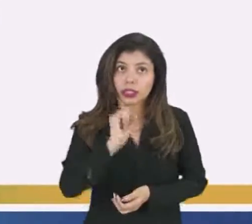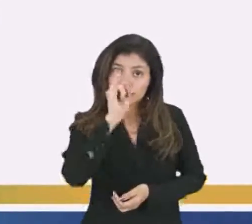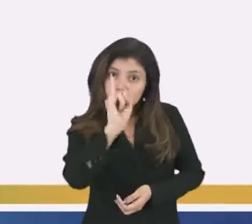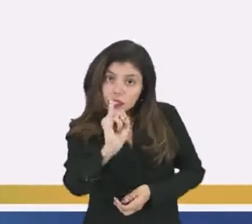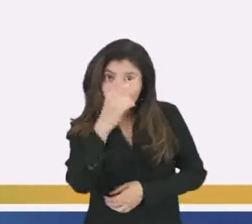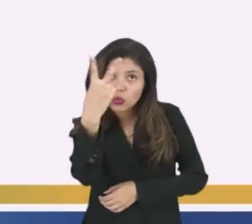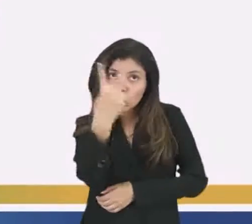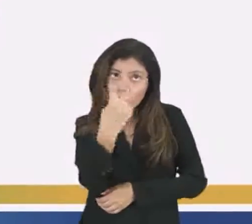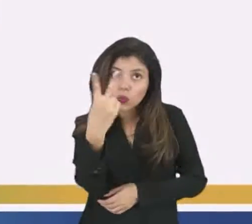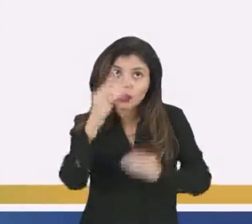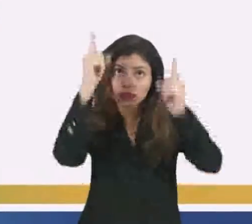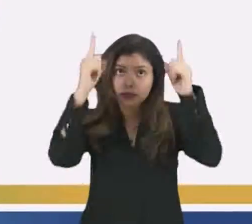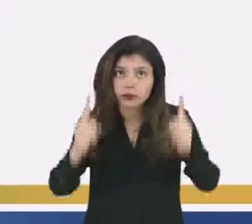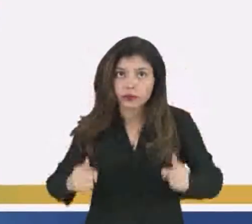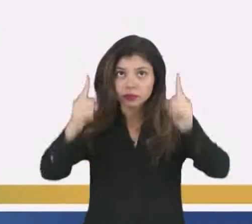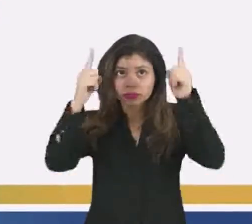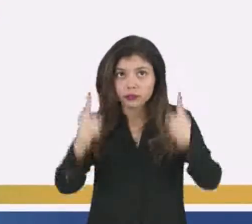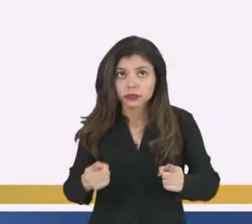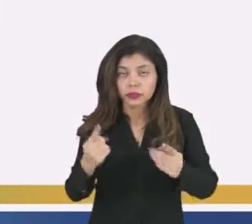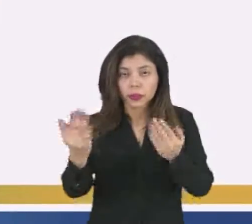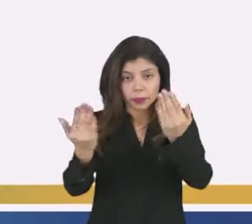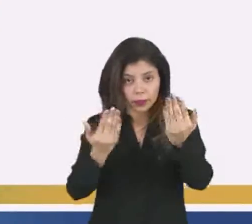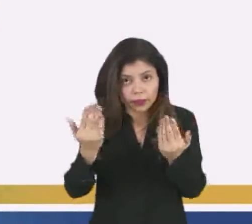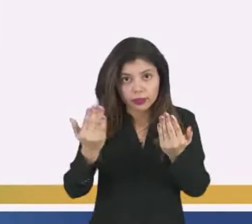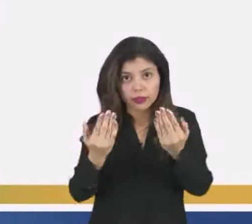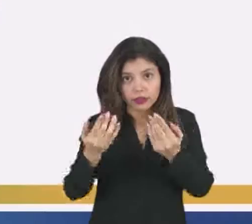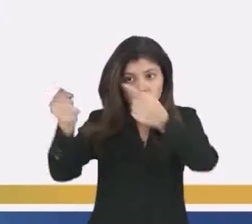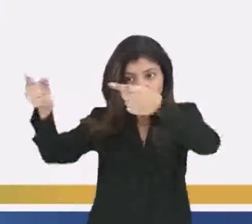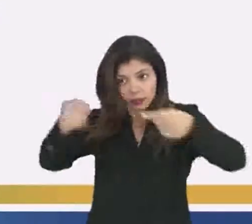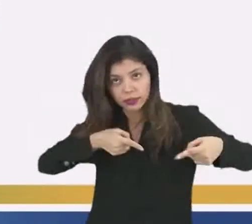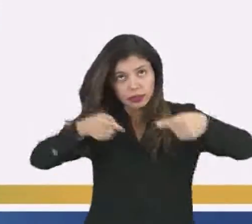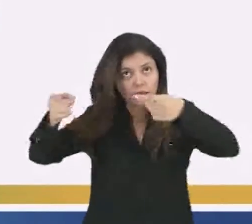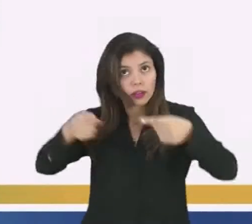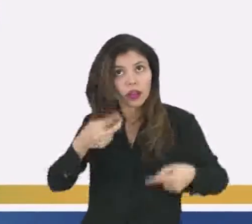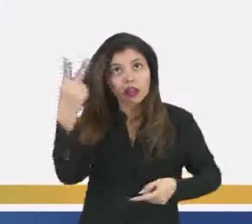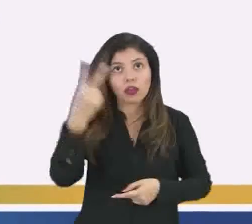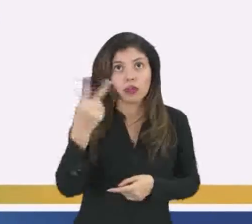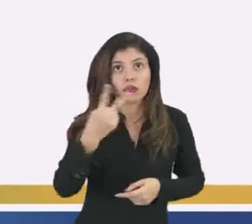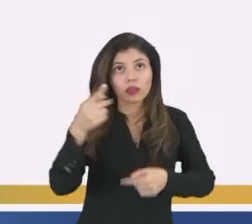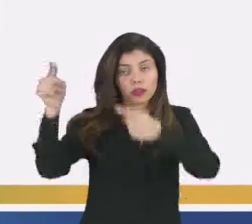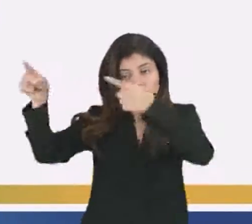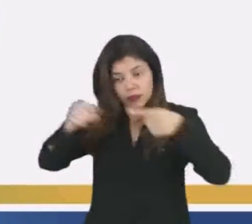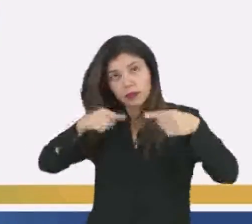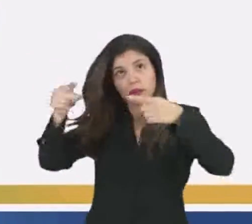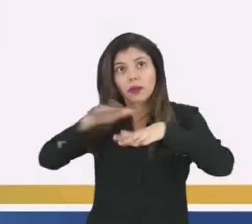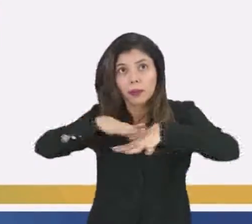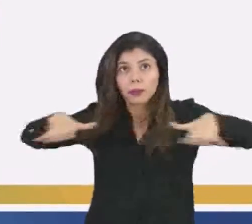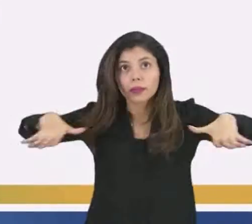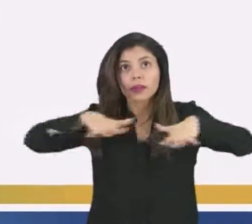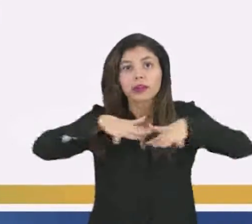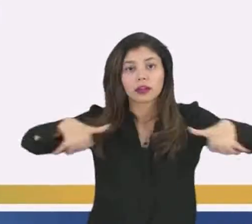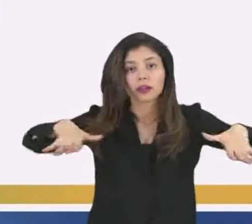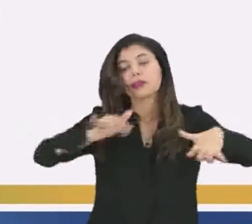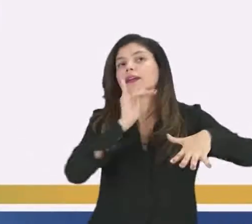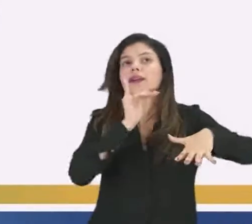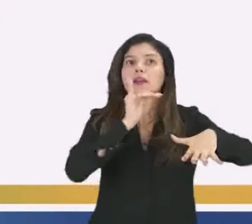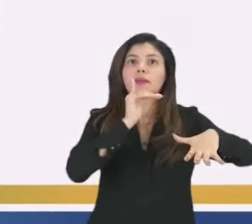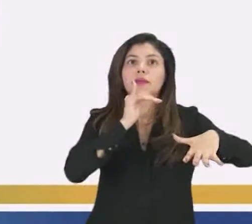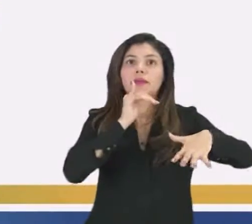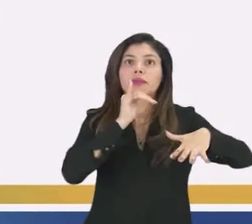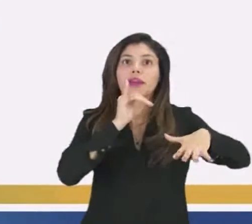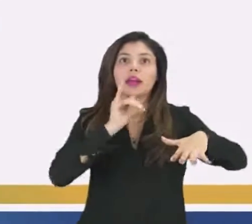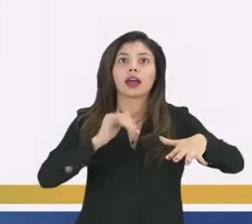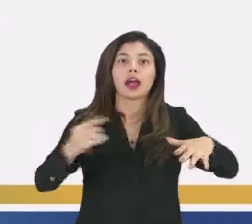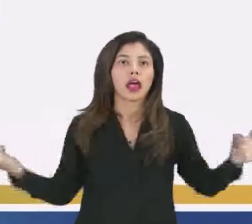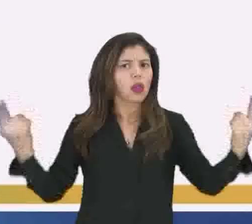definição. Se duas retas distintas são paralelas a um plano, eu tenho duas retas paralelas a um plano que está aqui embaixo, por exemplo. Então